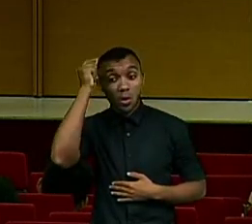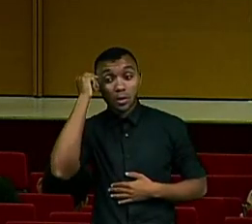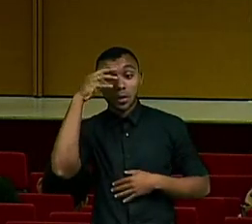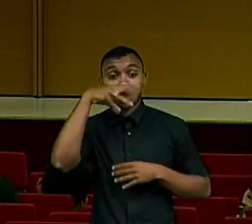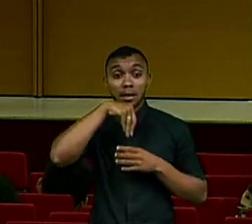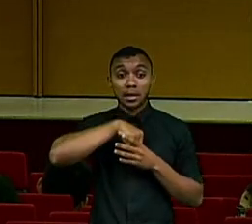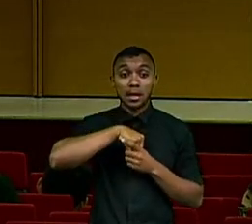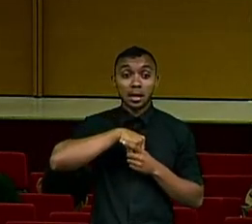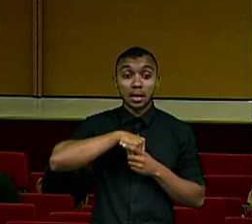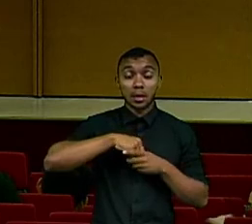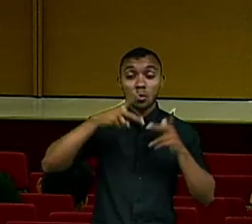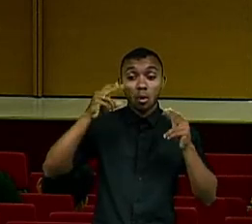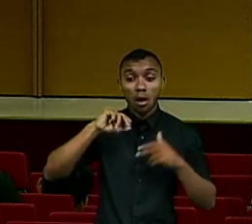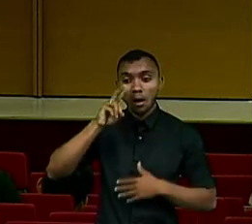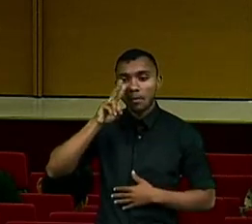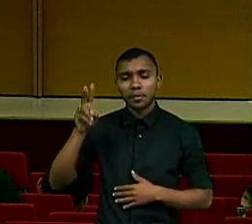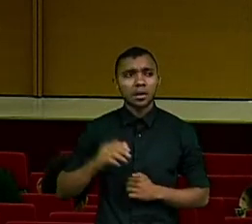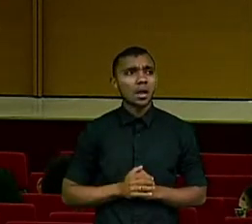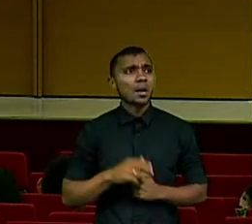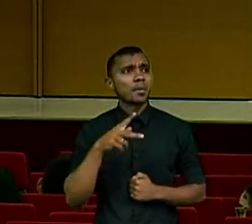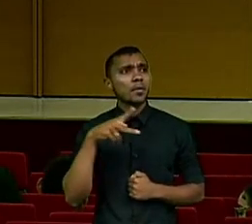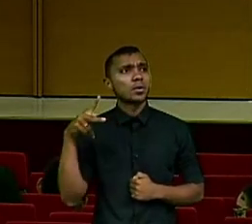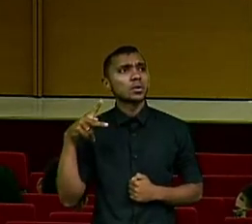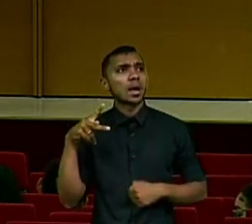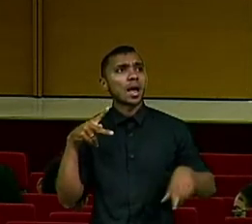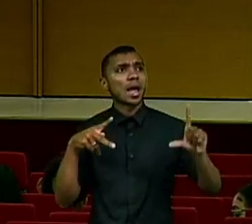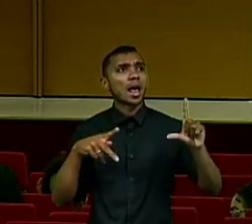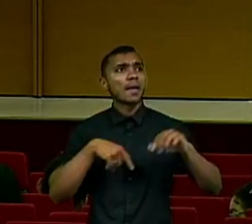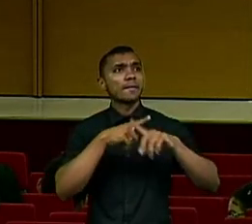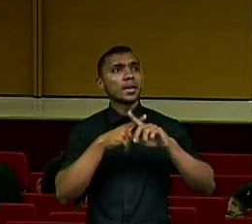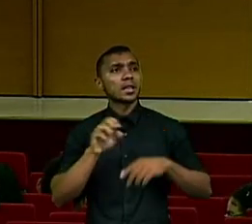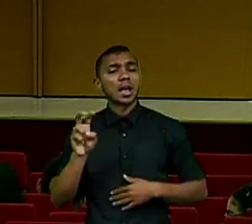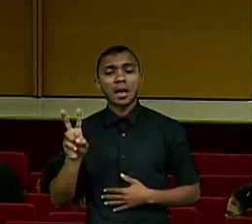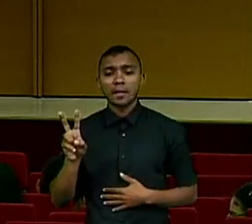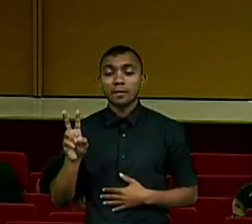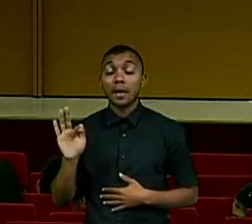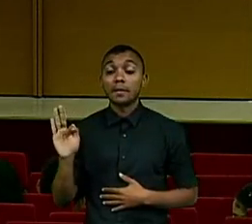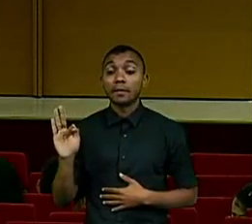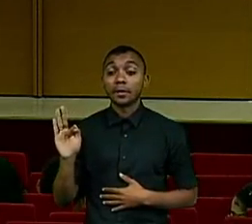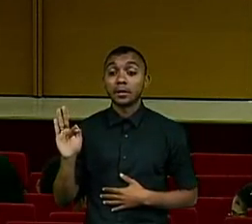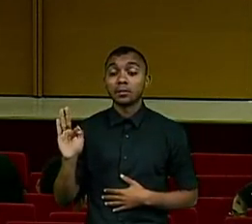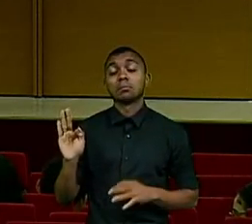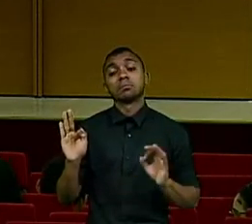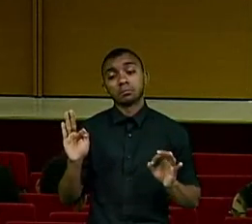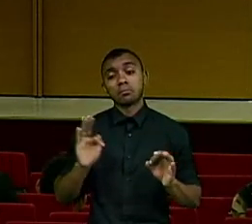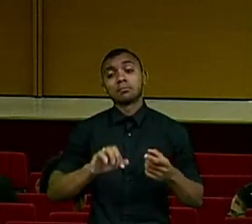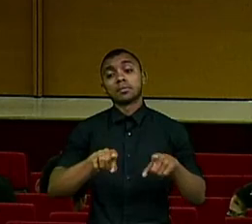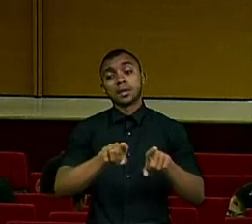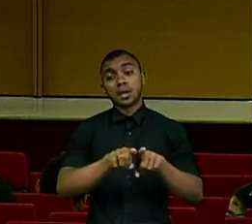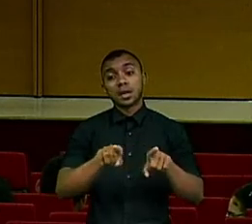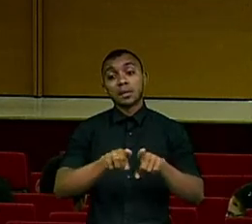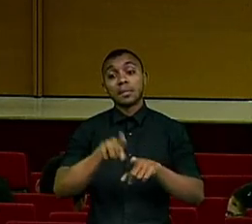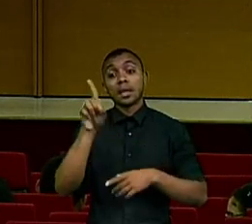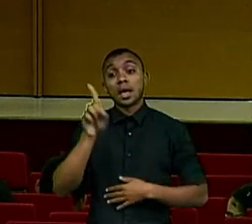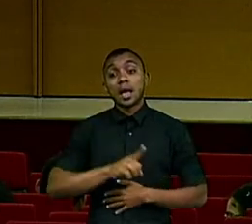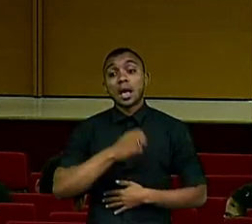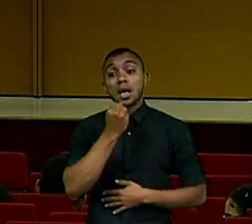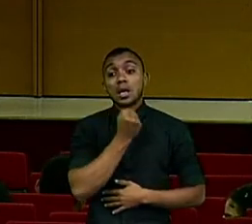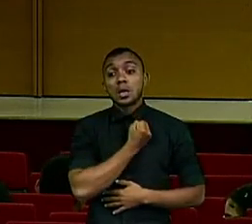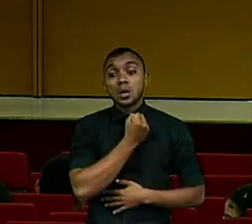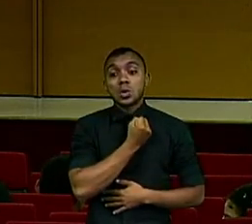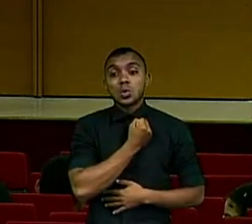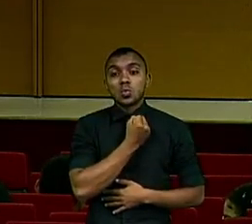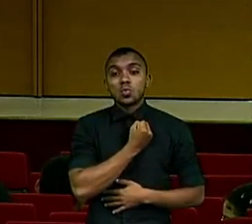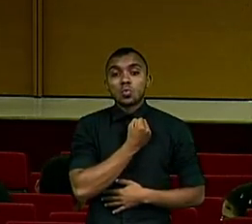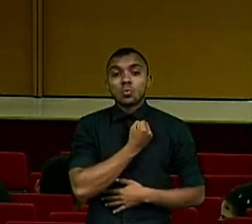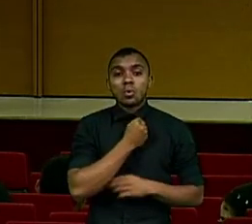corda é também mas aí nesse caso vai ser a raiz quadrada de quem